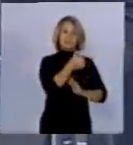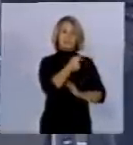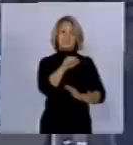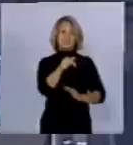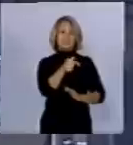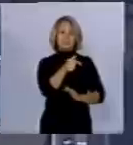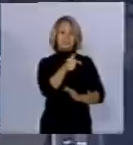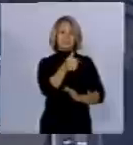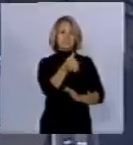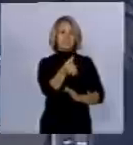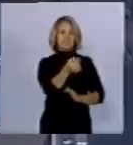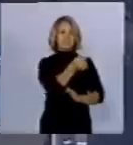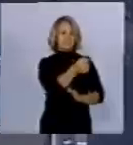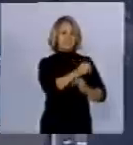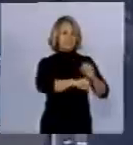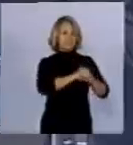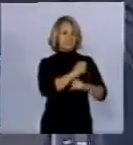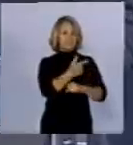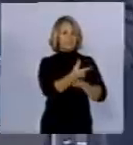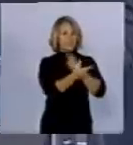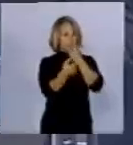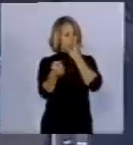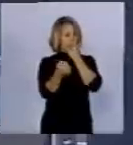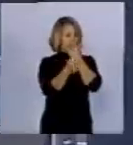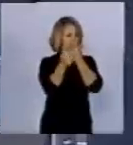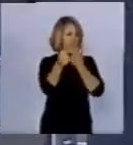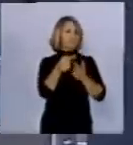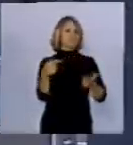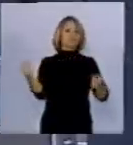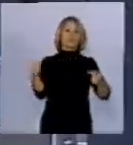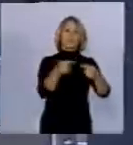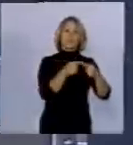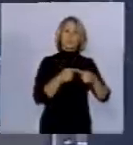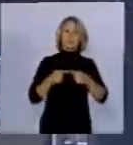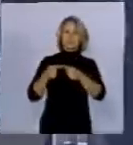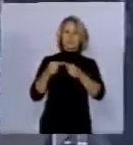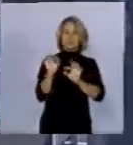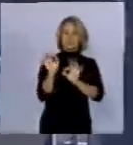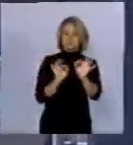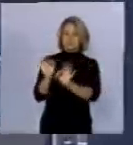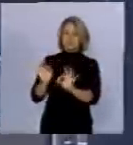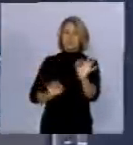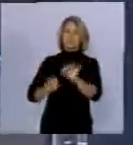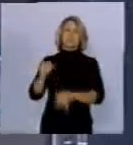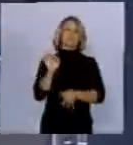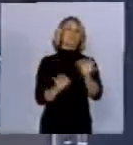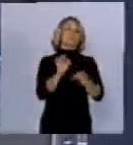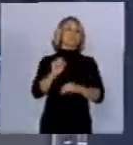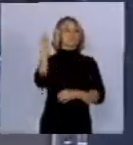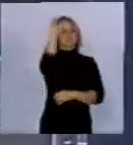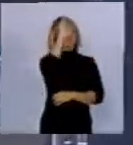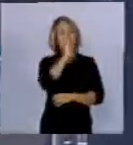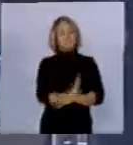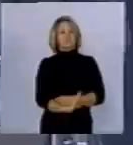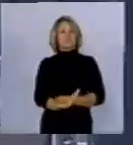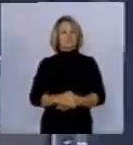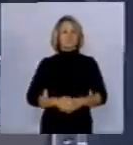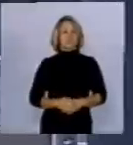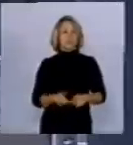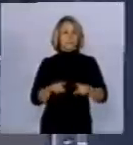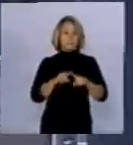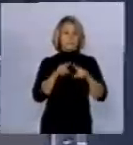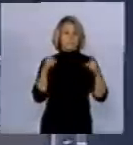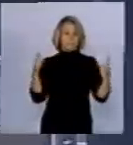de 2007 faz parte do ordenamento jurídico Nacional ess esses mecanismos